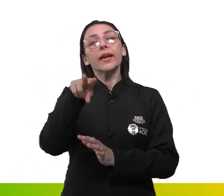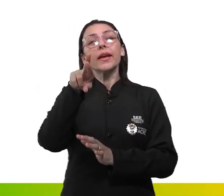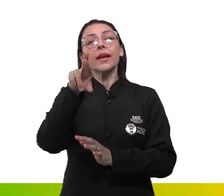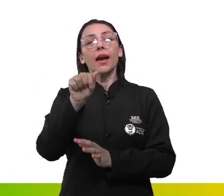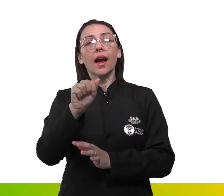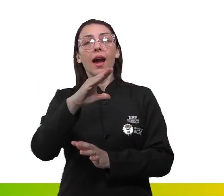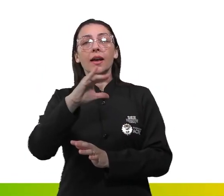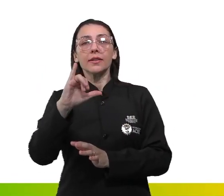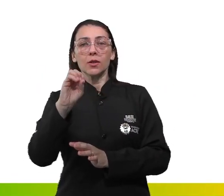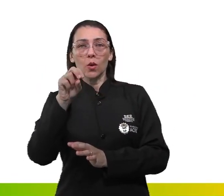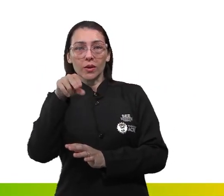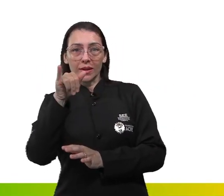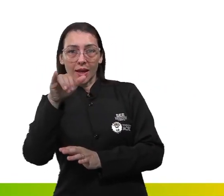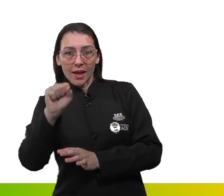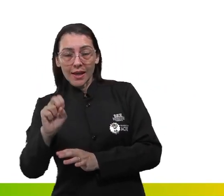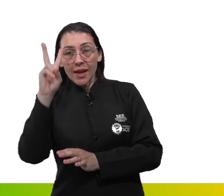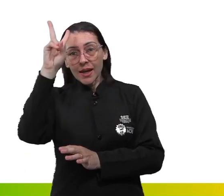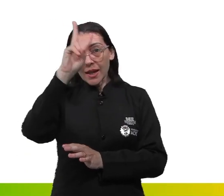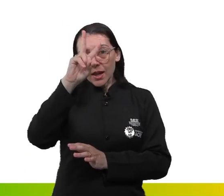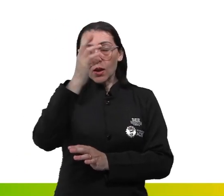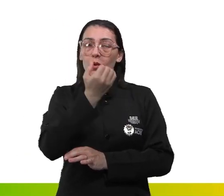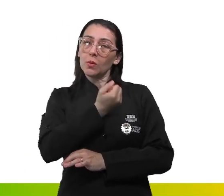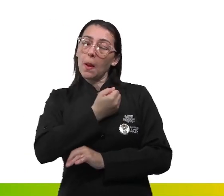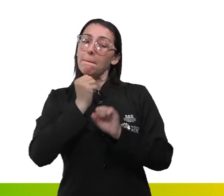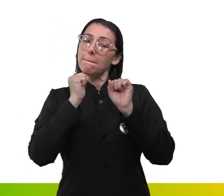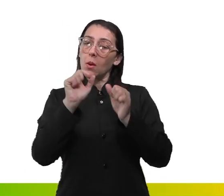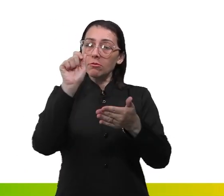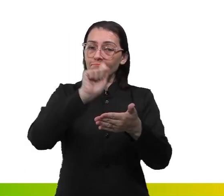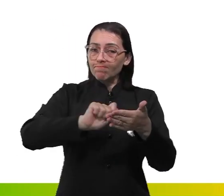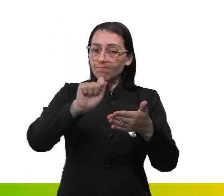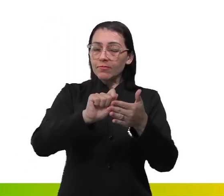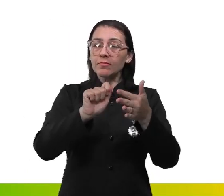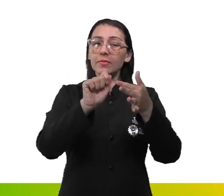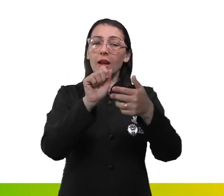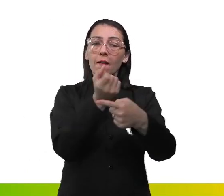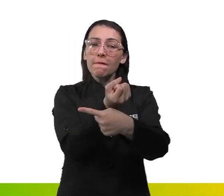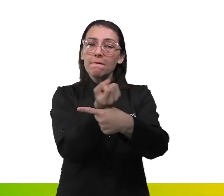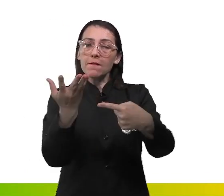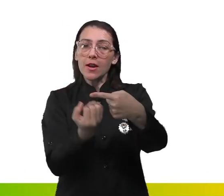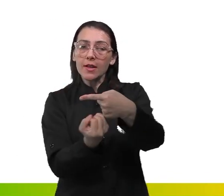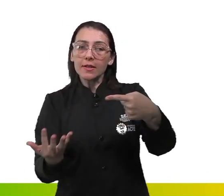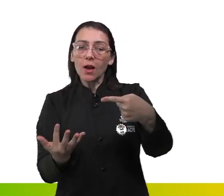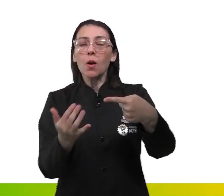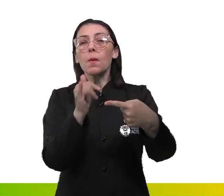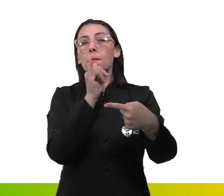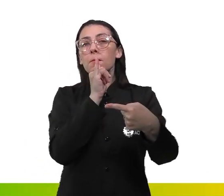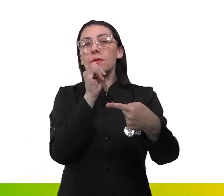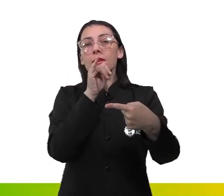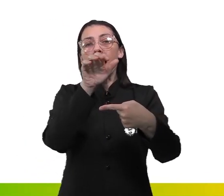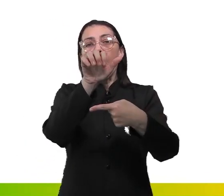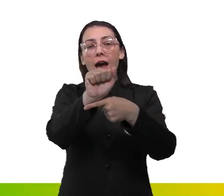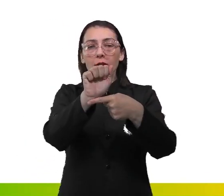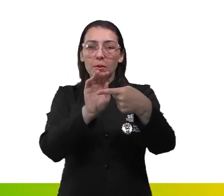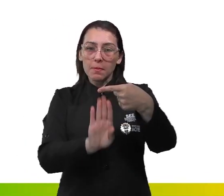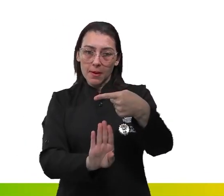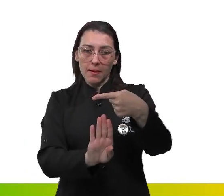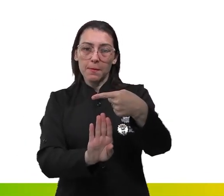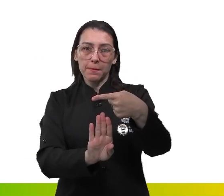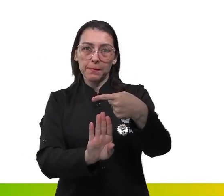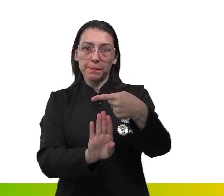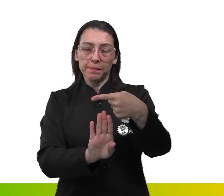números racionais são aqueles que podem ser escritos na forma de fração. Por exemplo, A sobre B, em